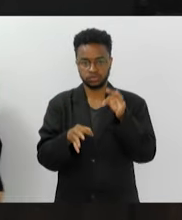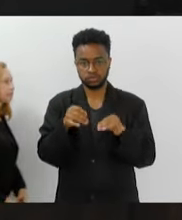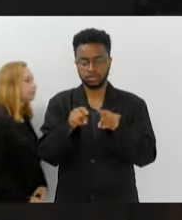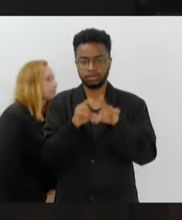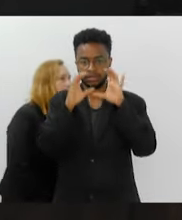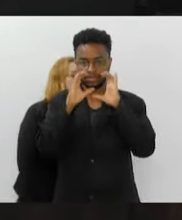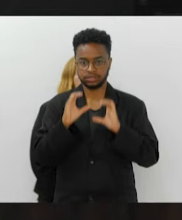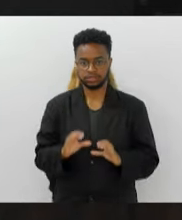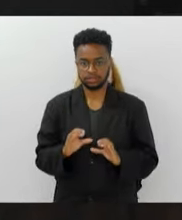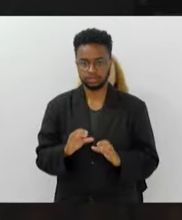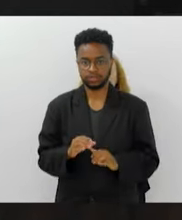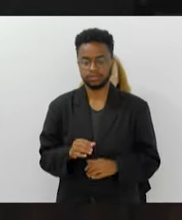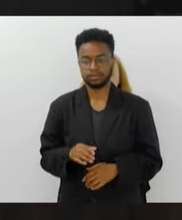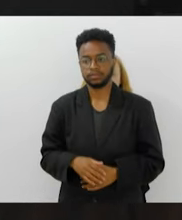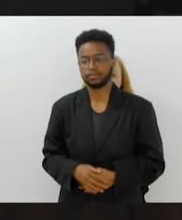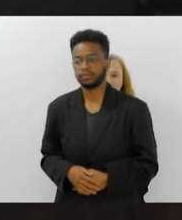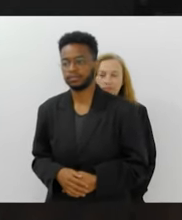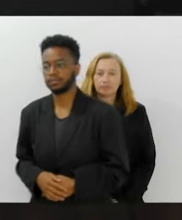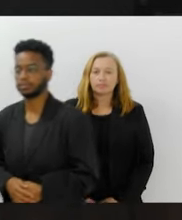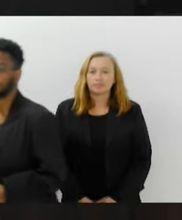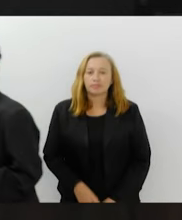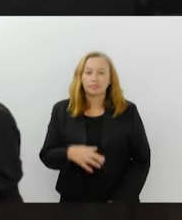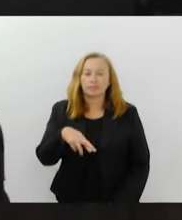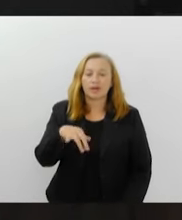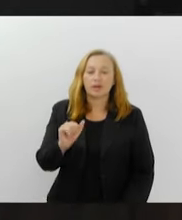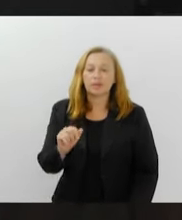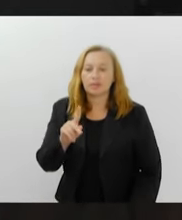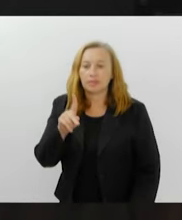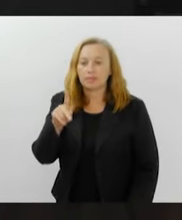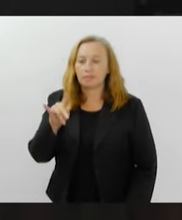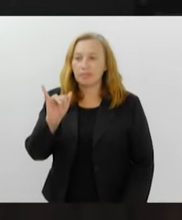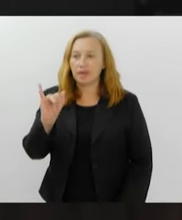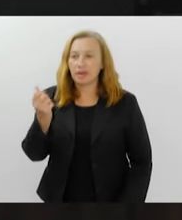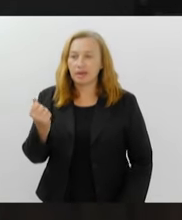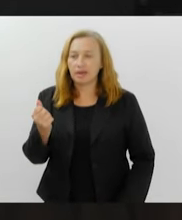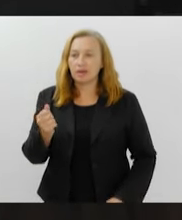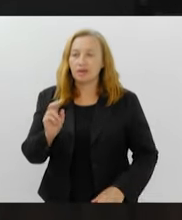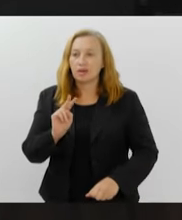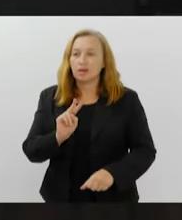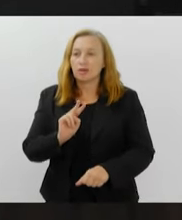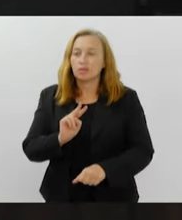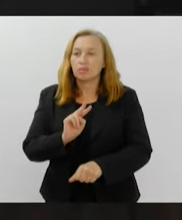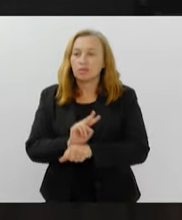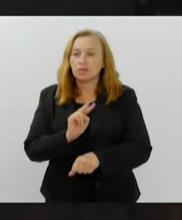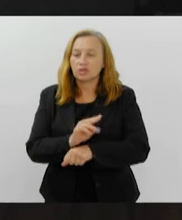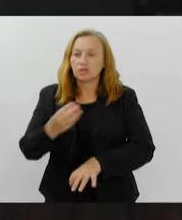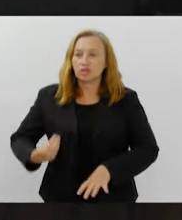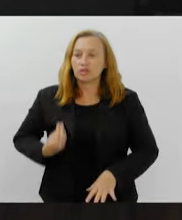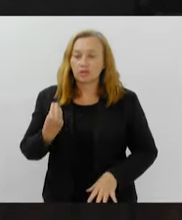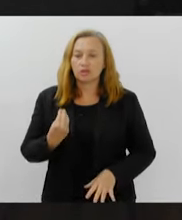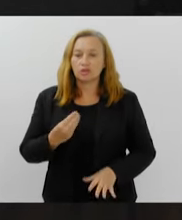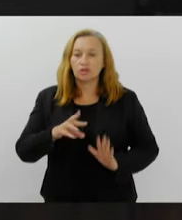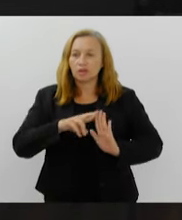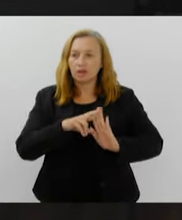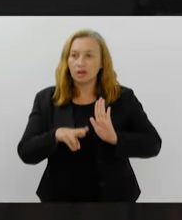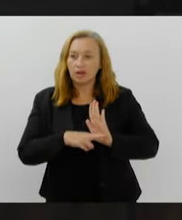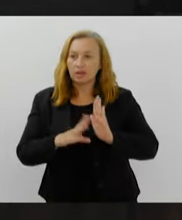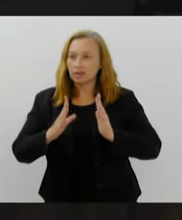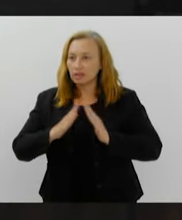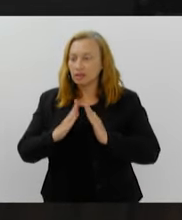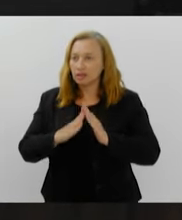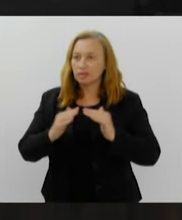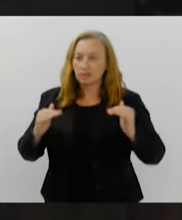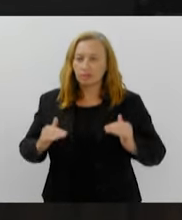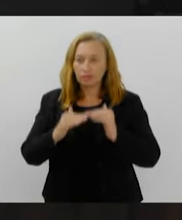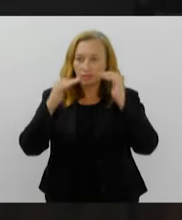cidadania a Patrulha Maria da Penha Guardiões da vida parecer da comissão de normas internas e proposições externas